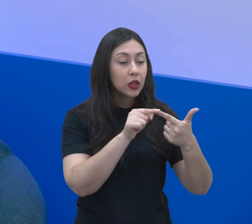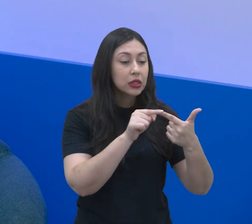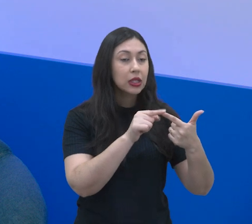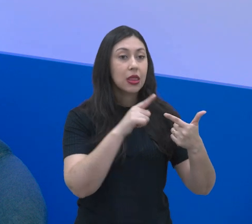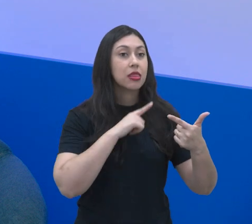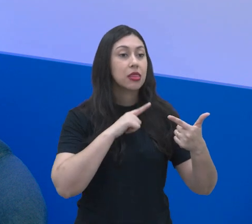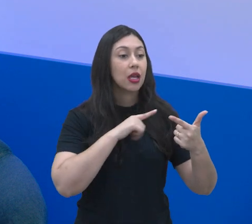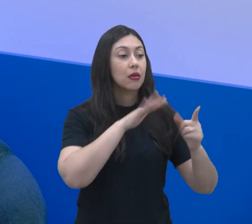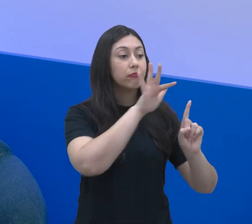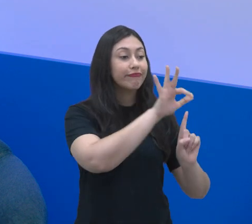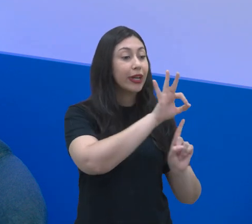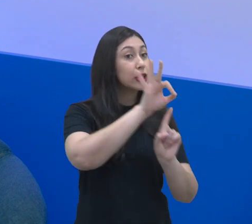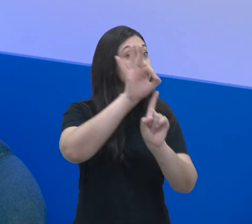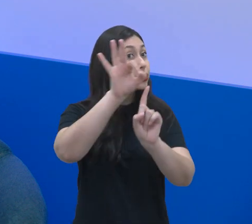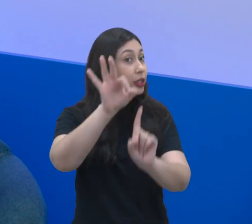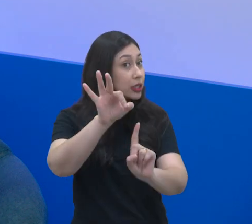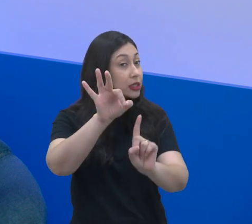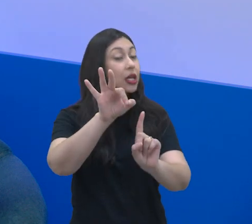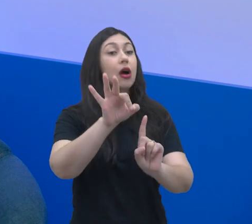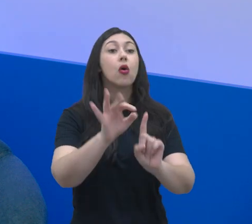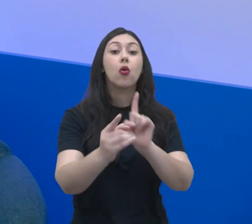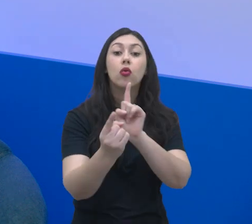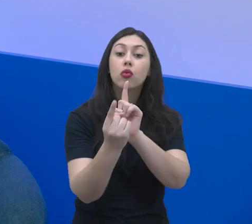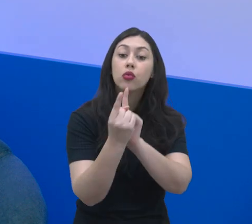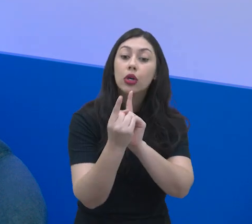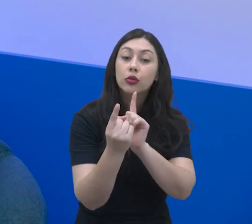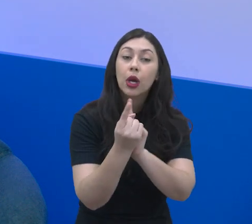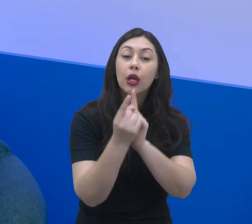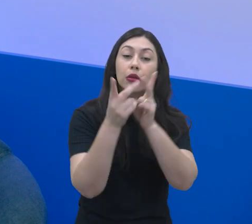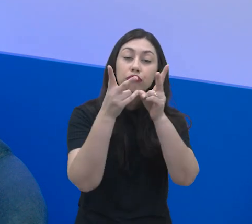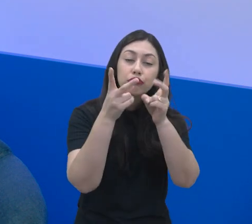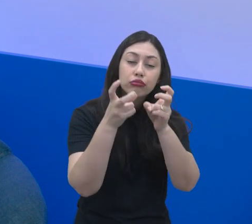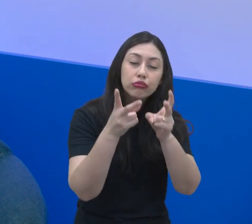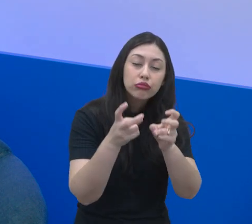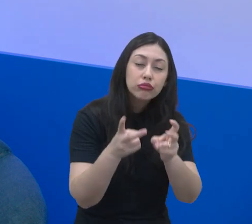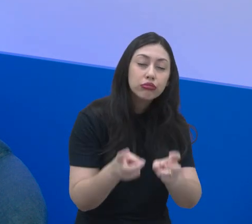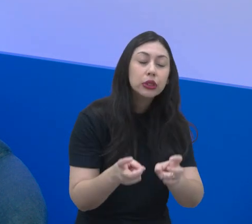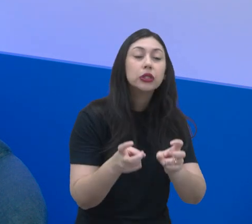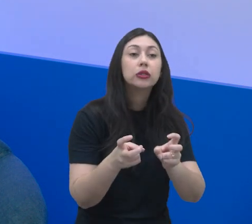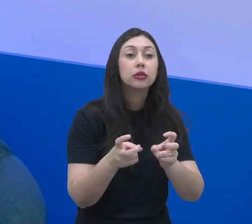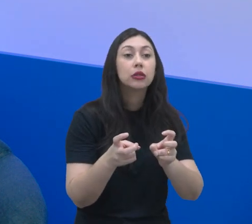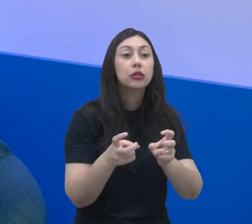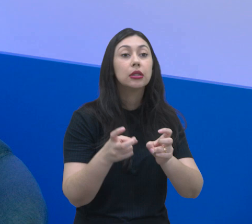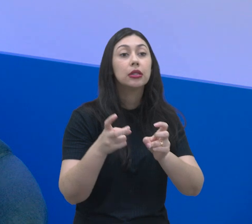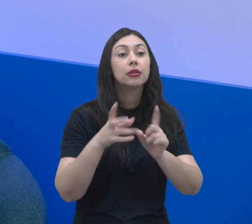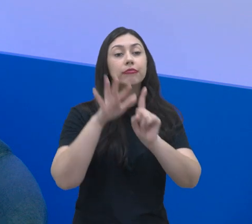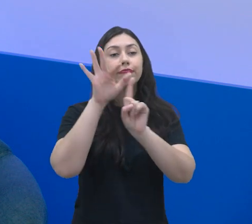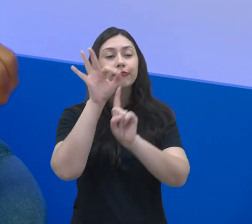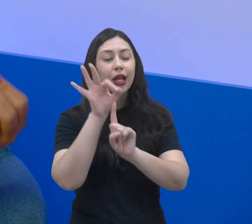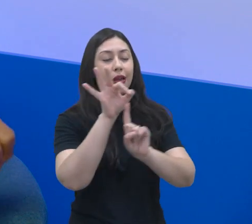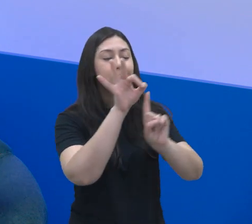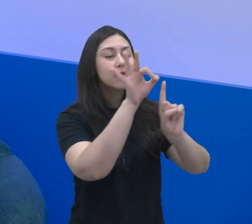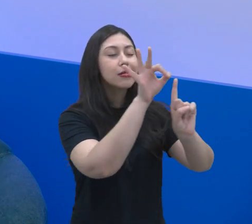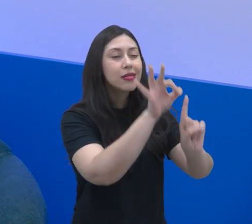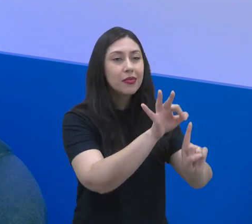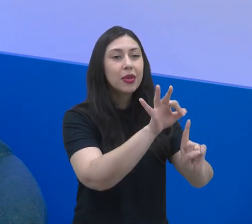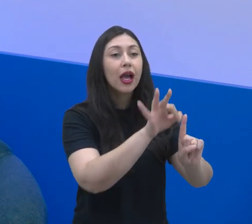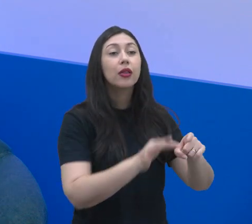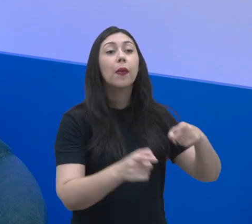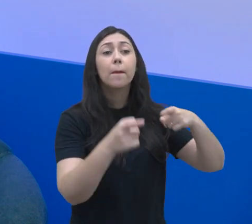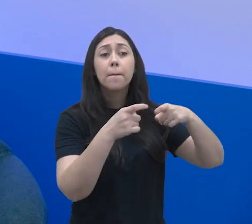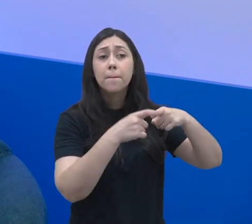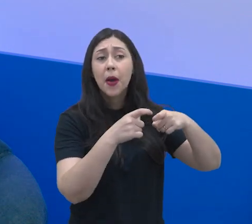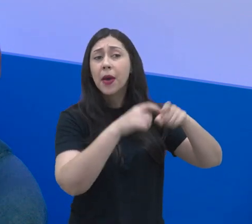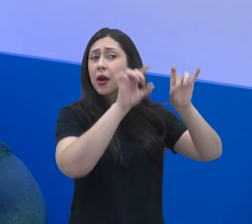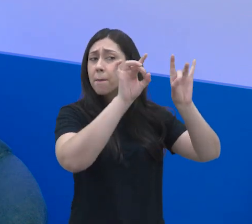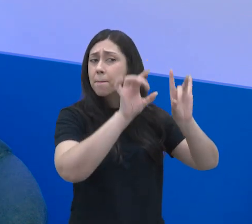são divididos corretamente, ou seja, o paciente passa por atendimento, é entendido a necessidade do paciente e ele é encaminhado para o